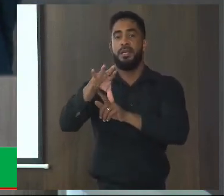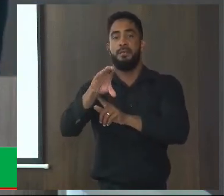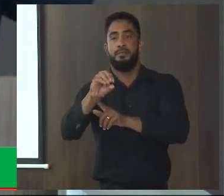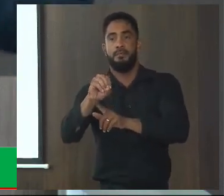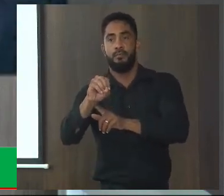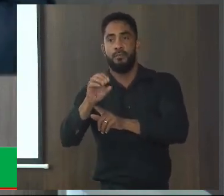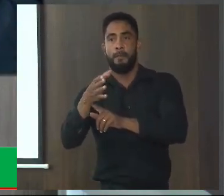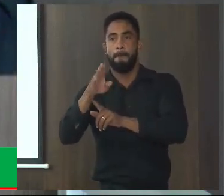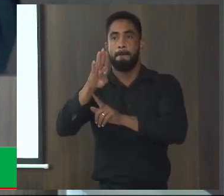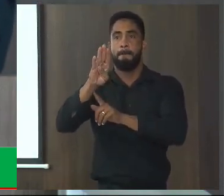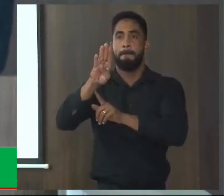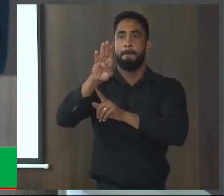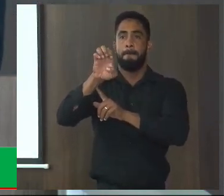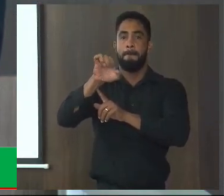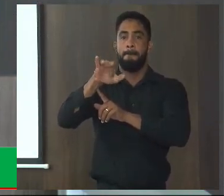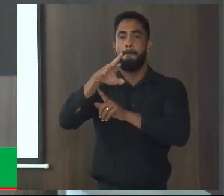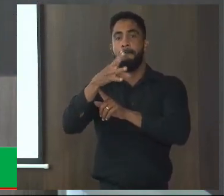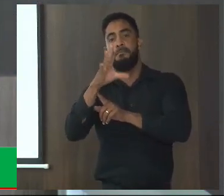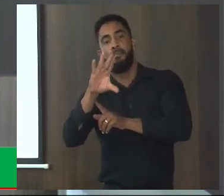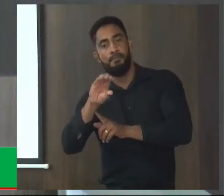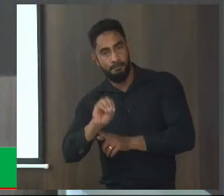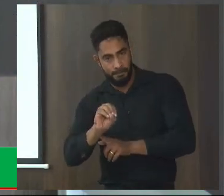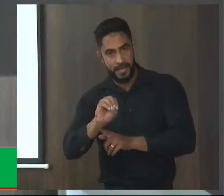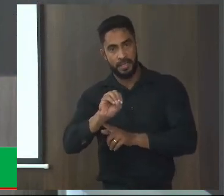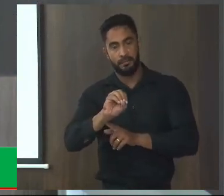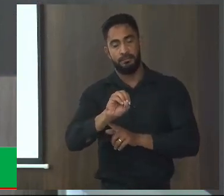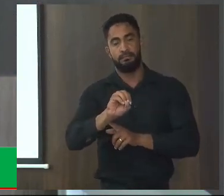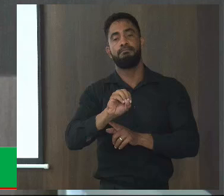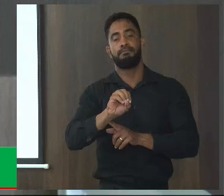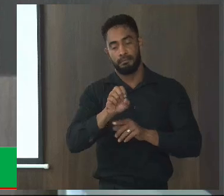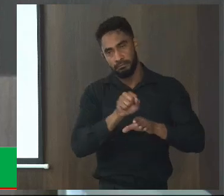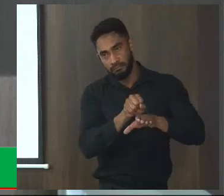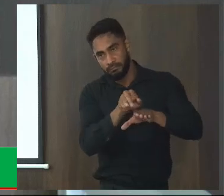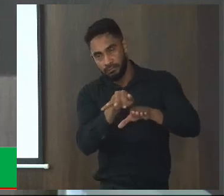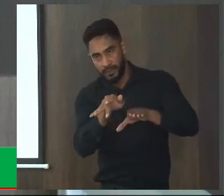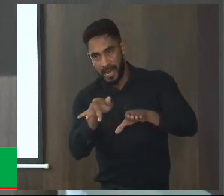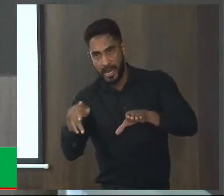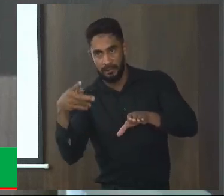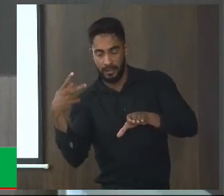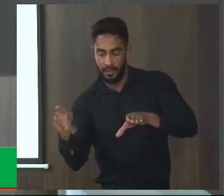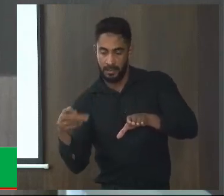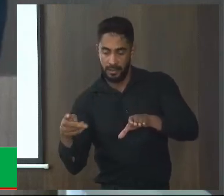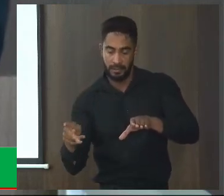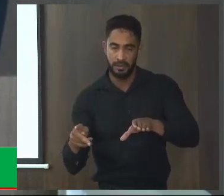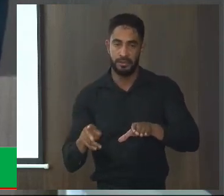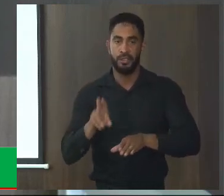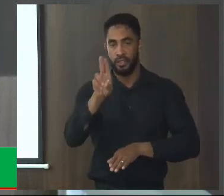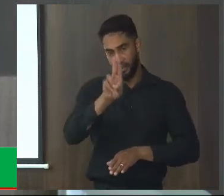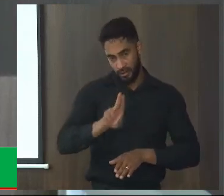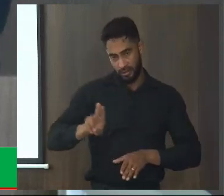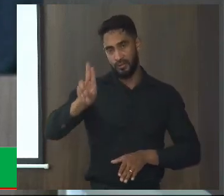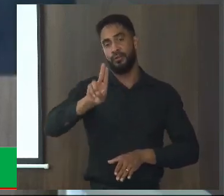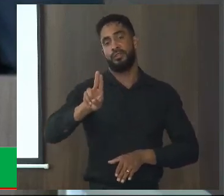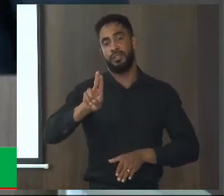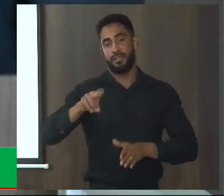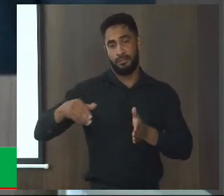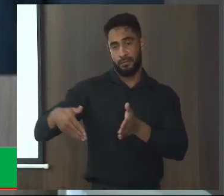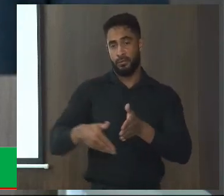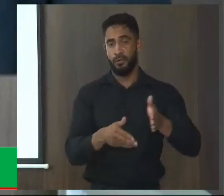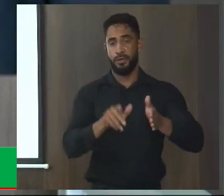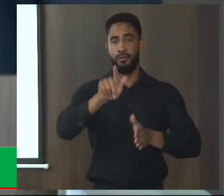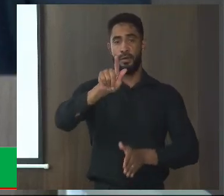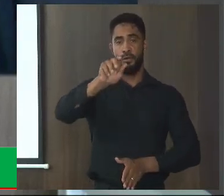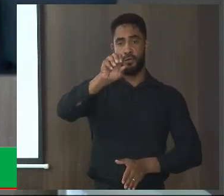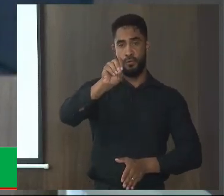vez joga na nossa barragem, onde a água que nós consumimos é ali da barragem do Gurutuba.